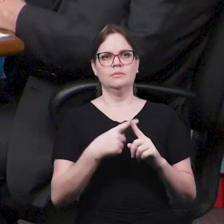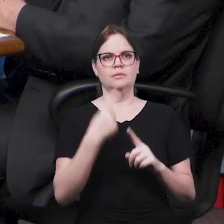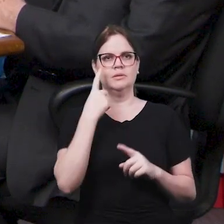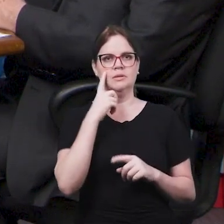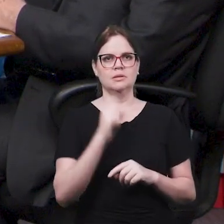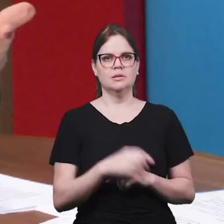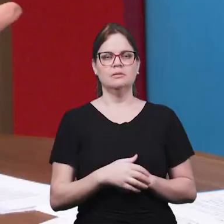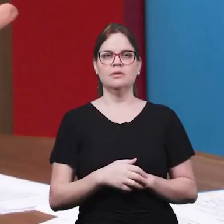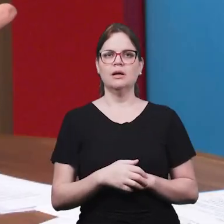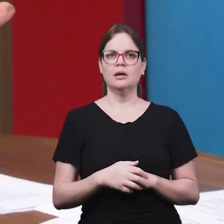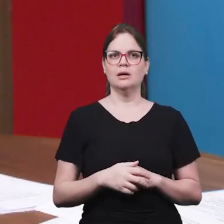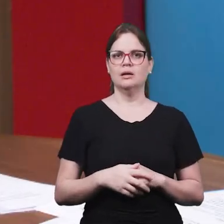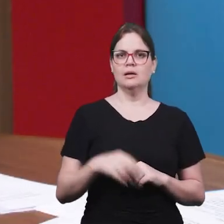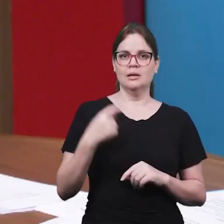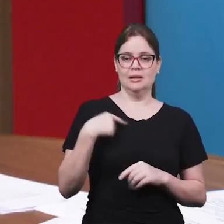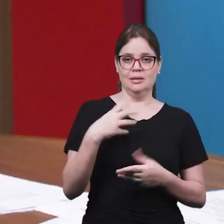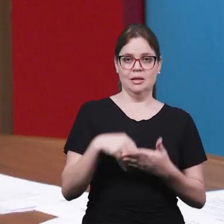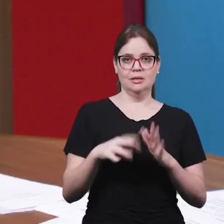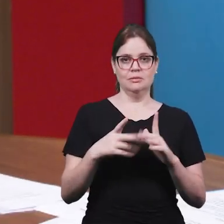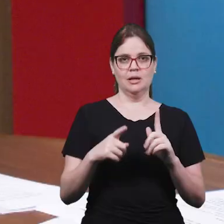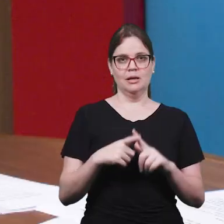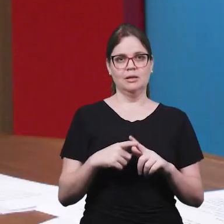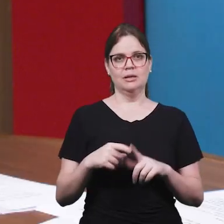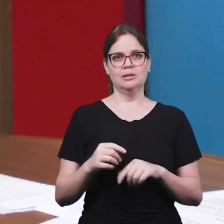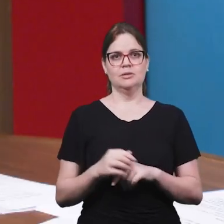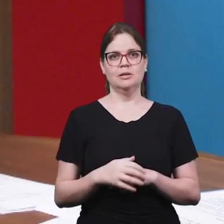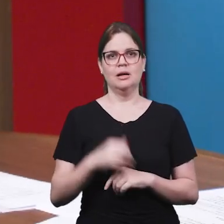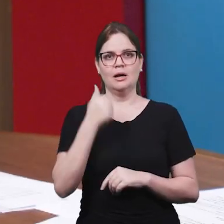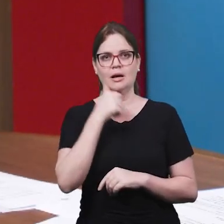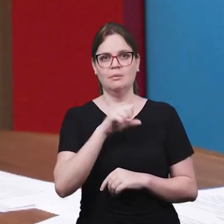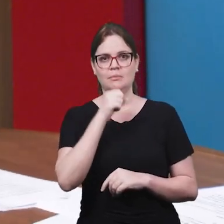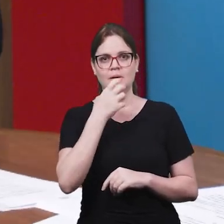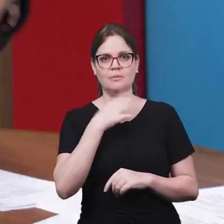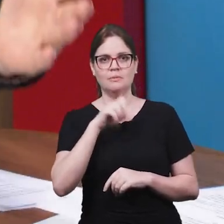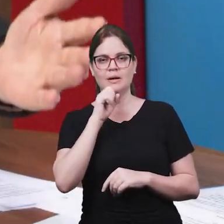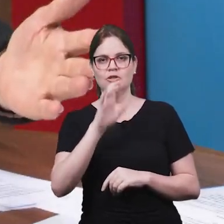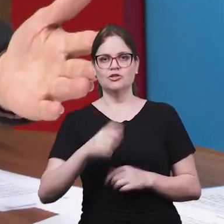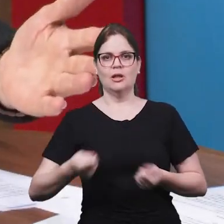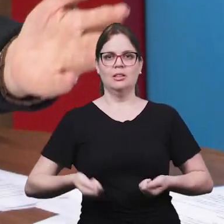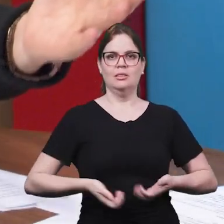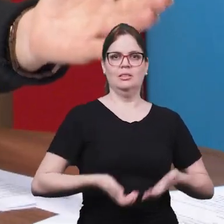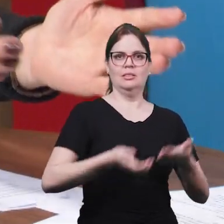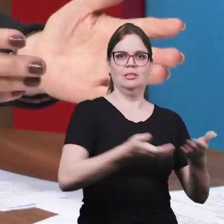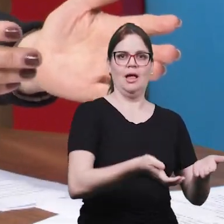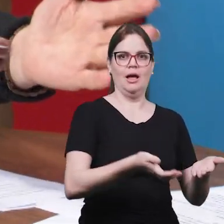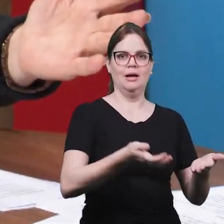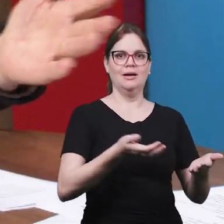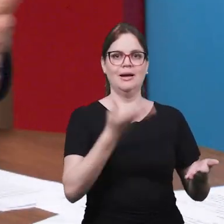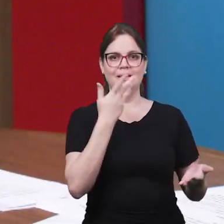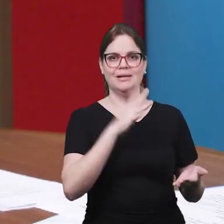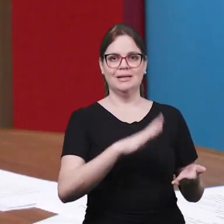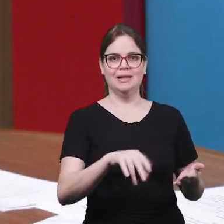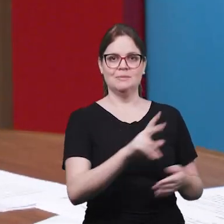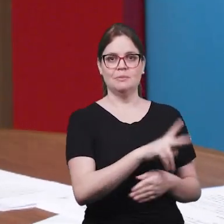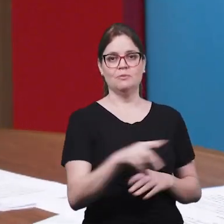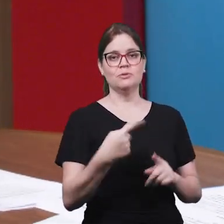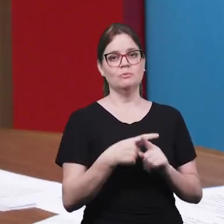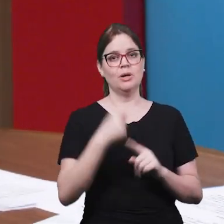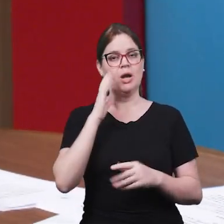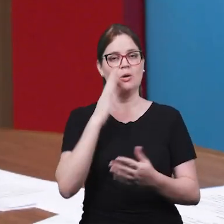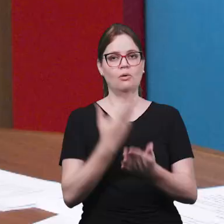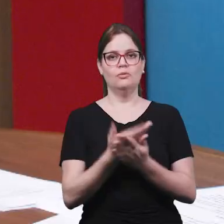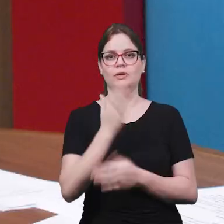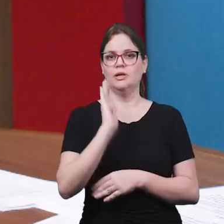vezes chegarem com a criança na igreja, o pai, a mãe às vezes vão lá e já entrega a criança, né, para a professora, porque já tem